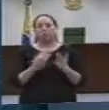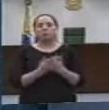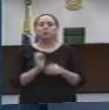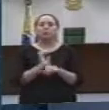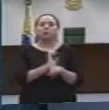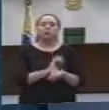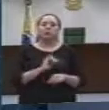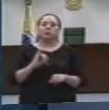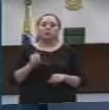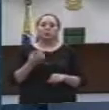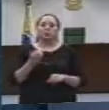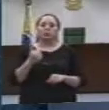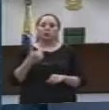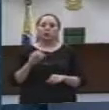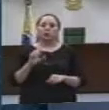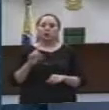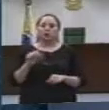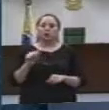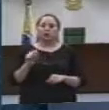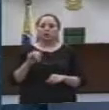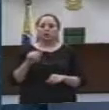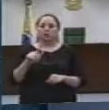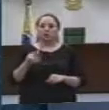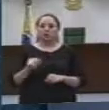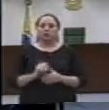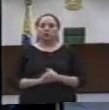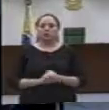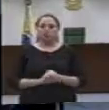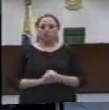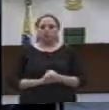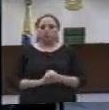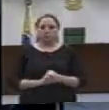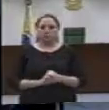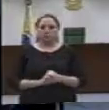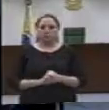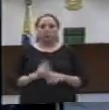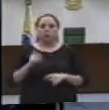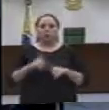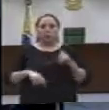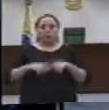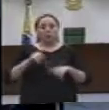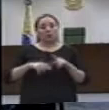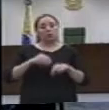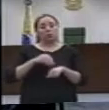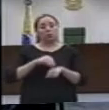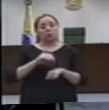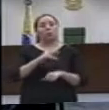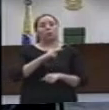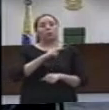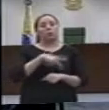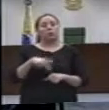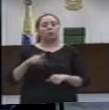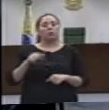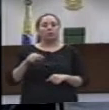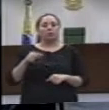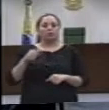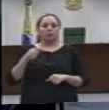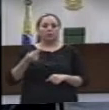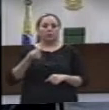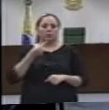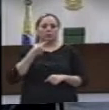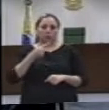João da Silva um material fornecido a professores depois do mar de uma denúncia foi